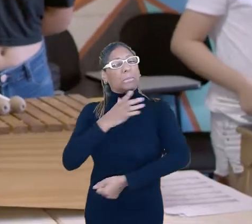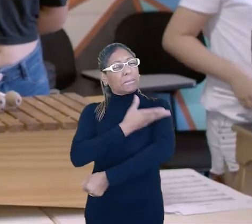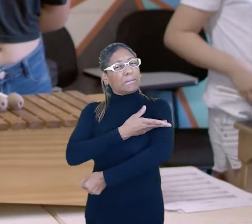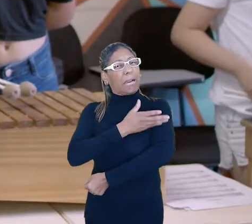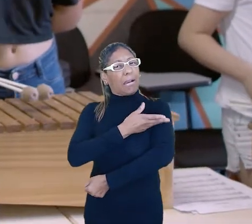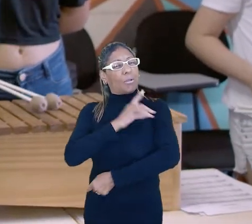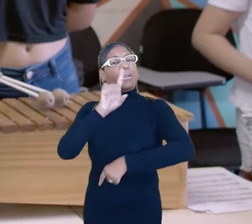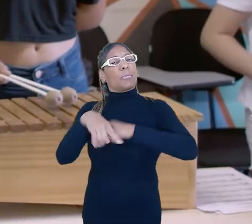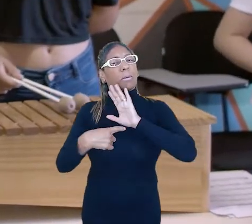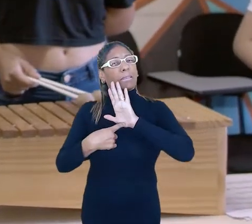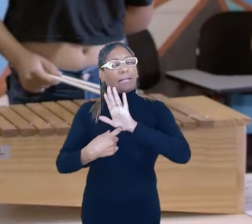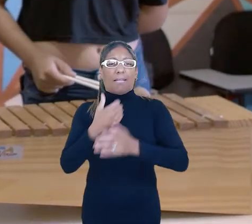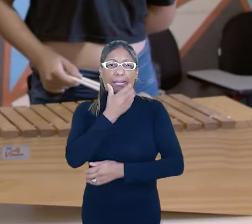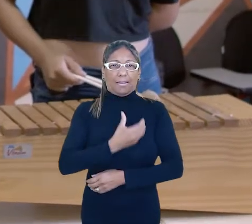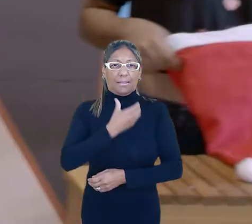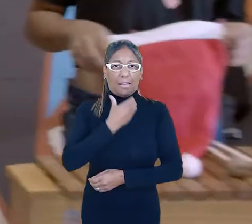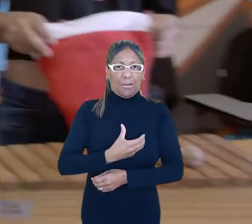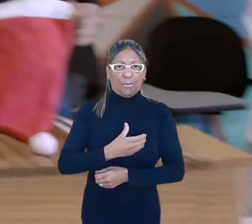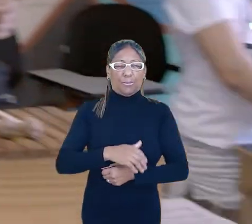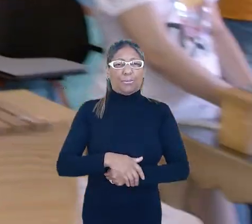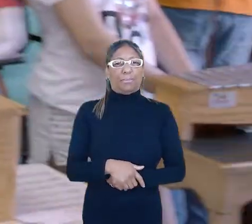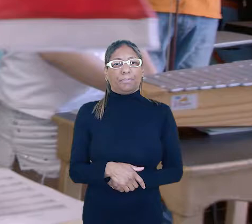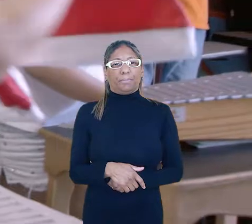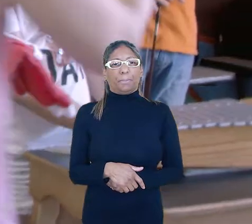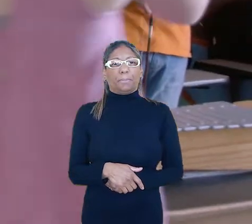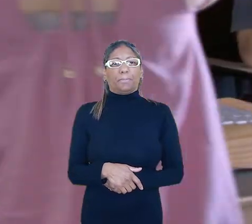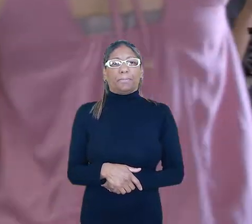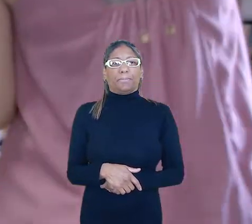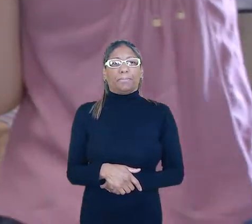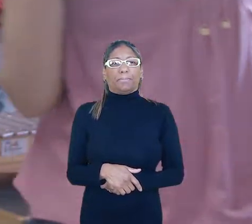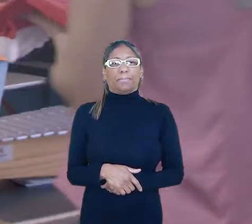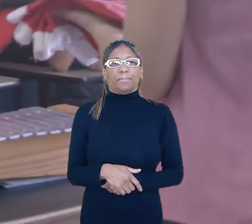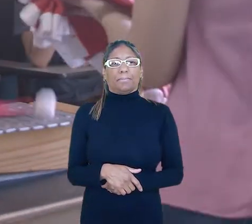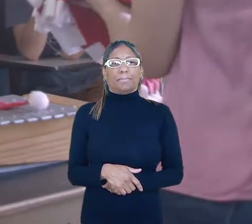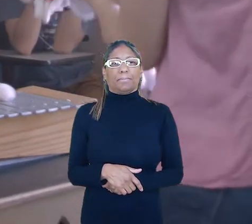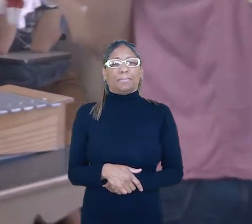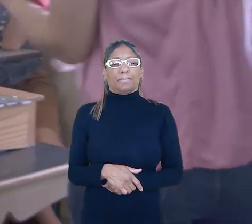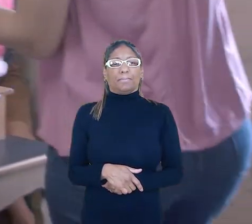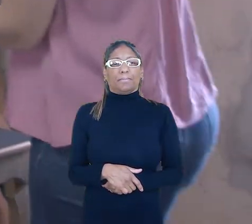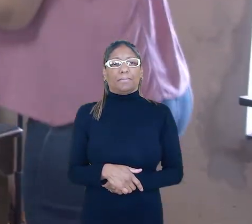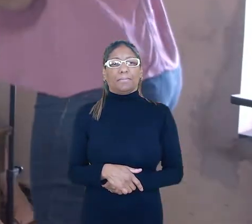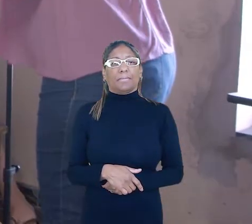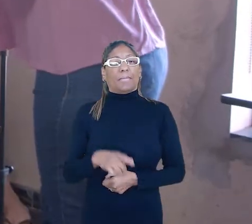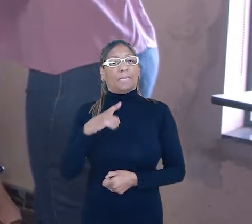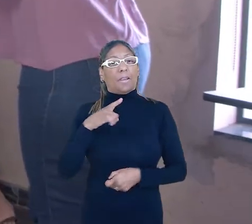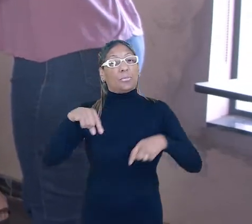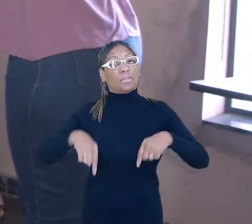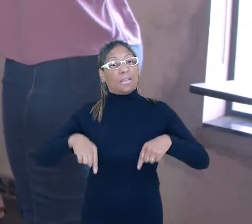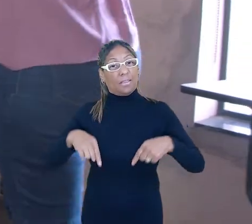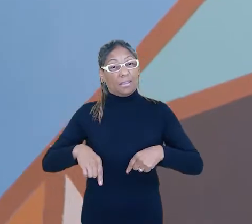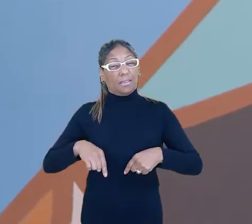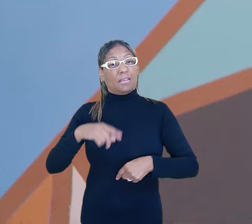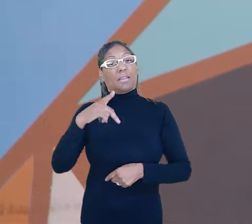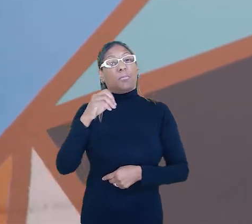fazendo um ensaio para uma apresentação de Natal. Andréia distribui gorros de Natal para as crianças. Elisandra. Nós temos